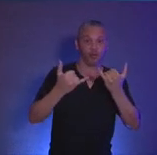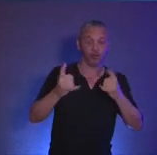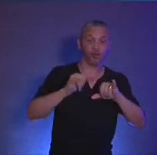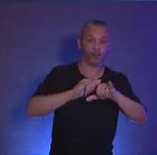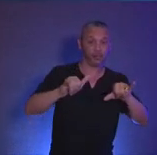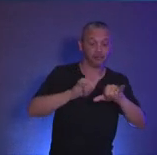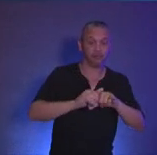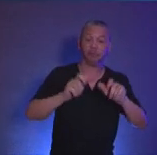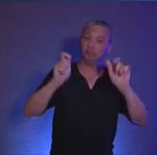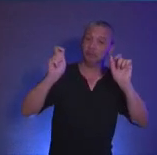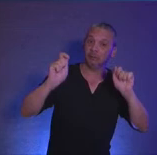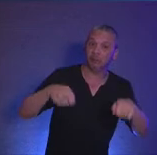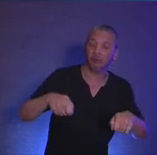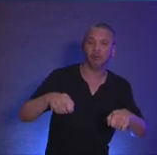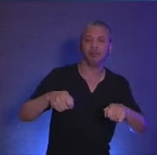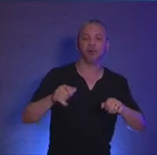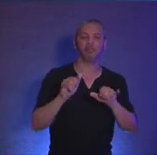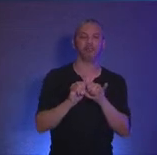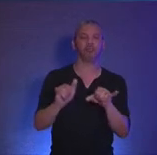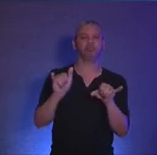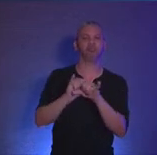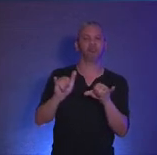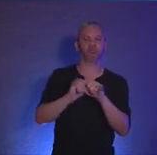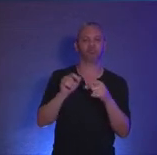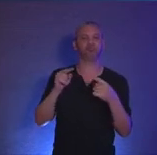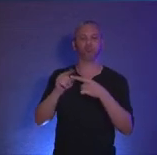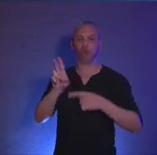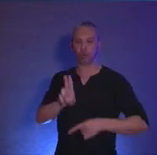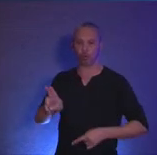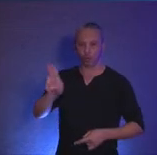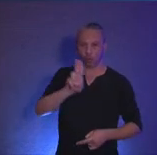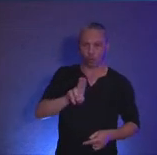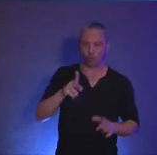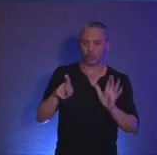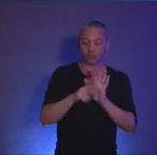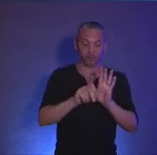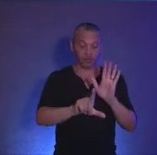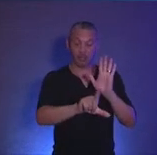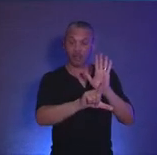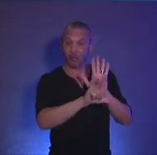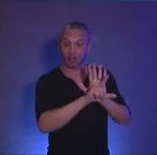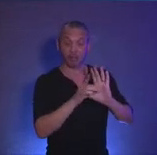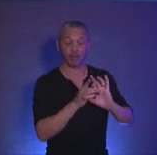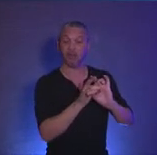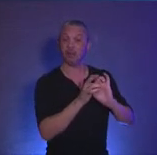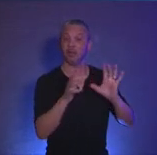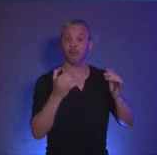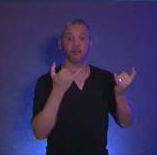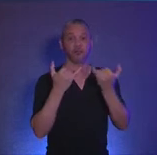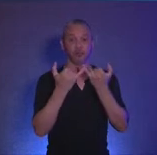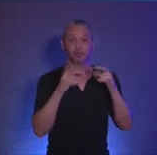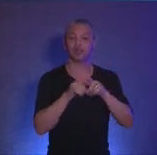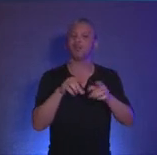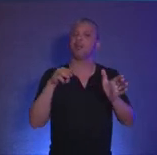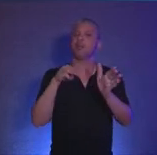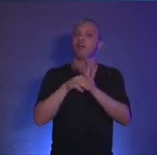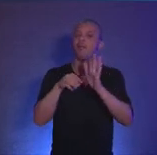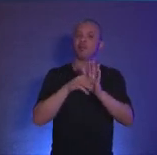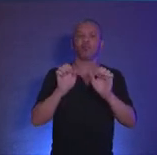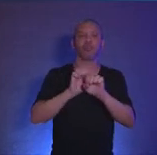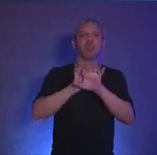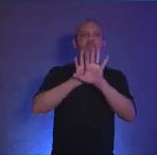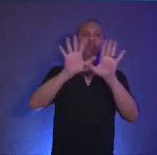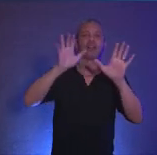A possibilidade de replicabilidade, a utilização expressa da lei de acesso à informação e a metodologia clara